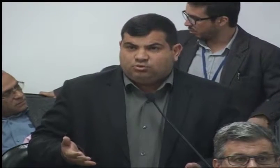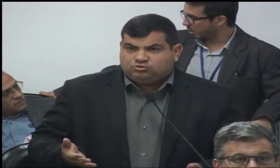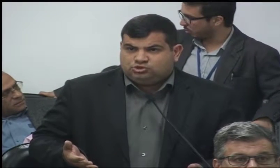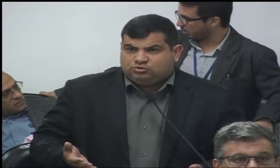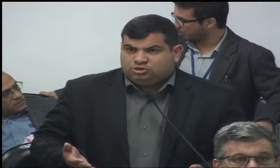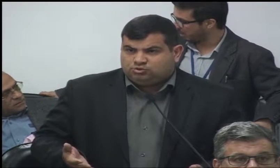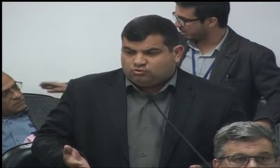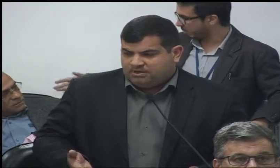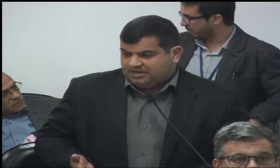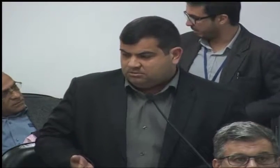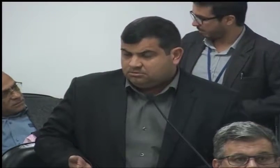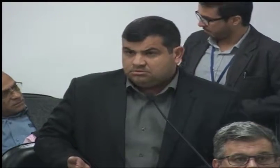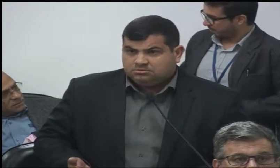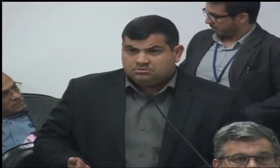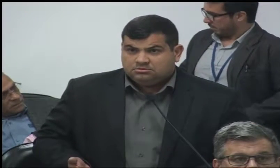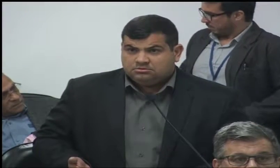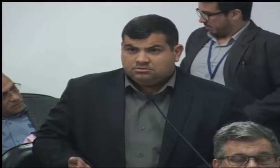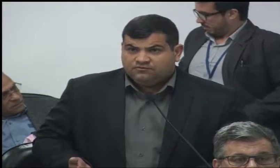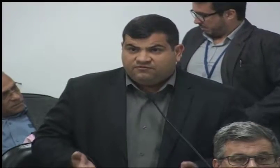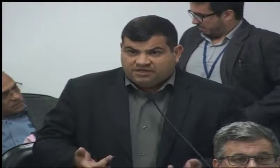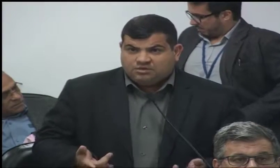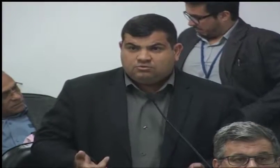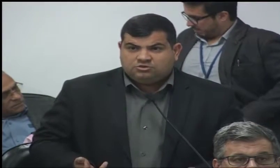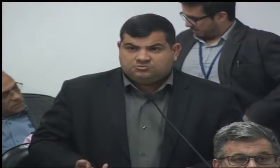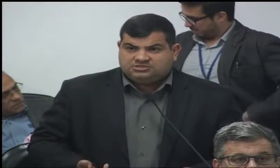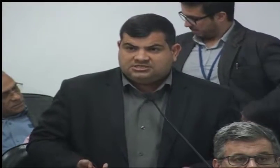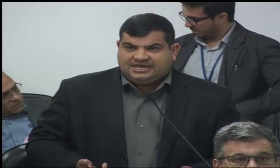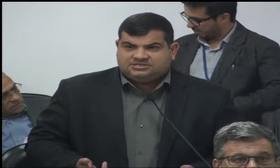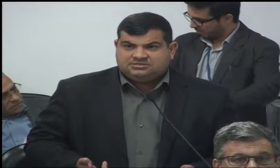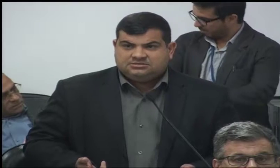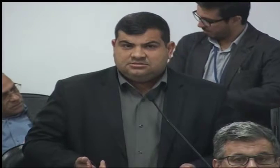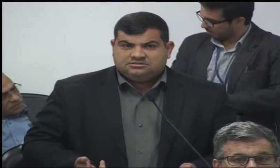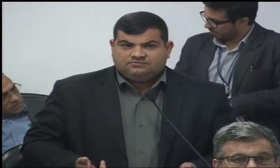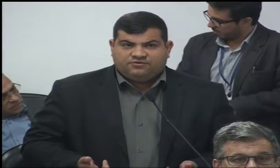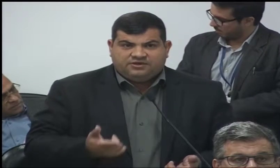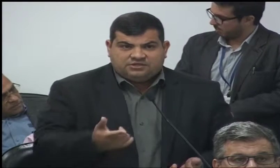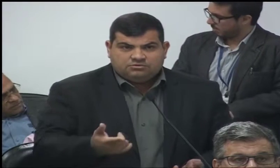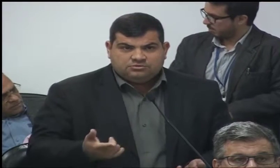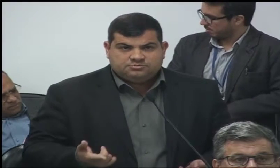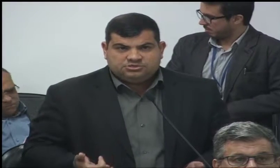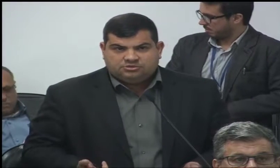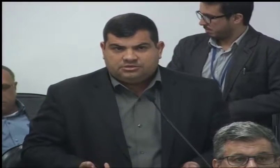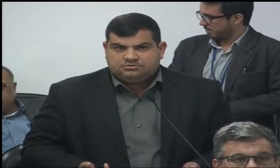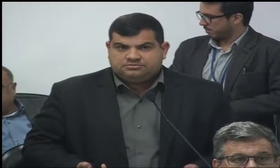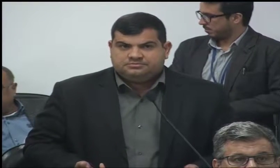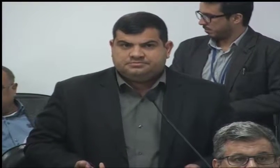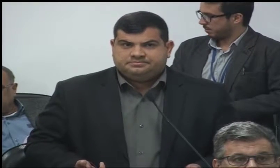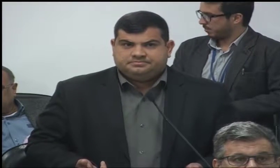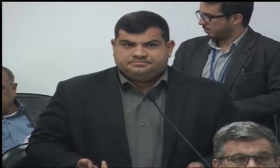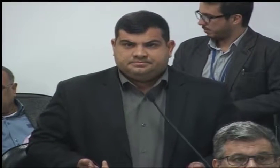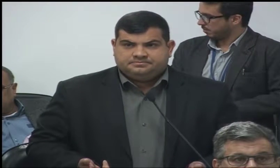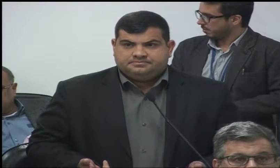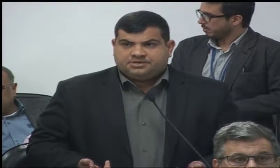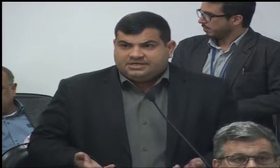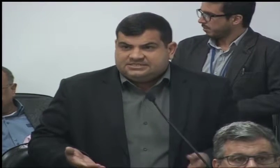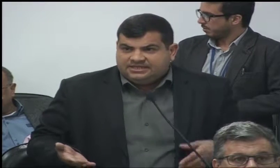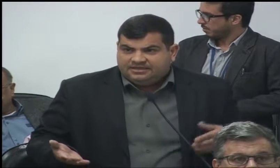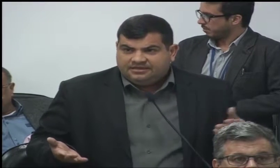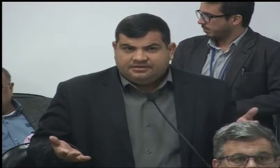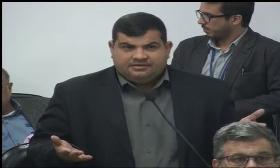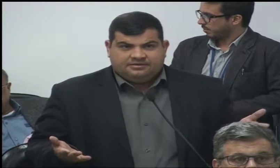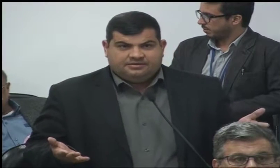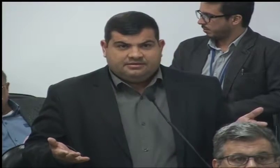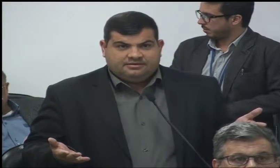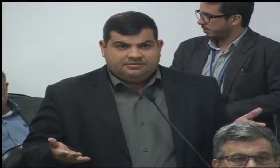mais pontos de ônibus coberto. Foi feito algum em 2017? Foi feito algum em 2018? Então, quer